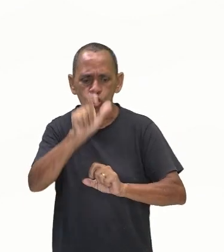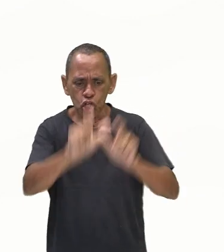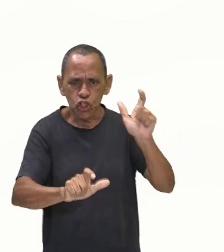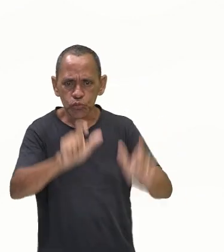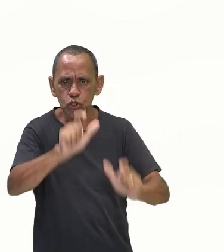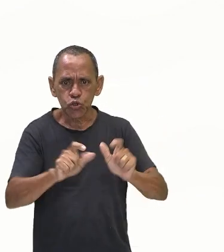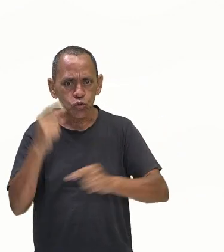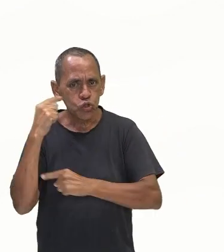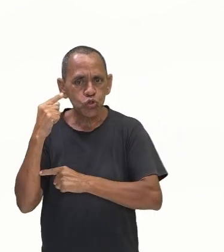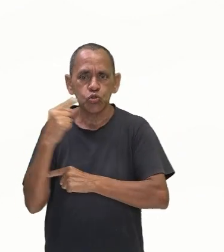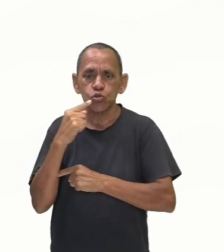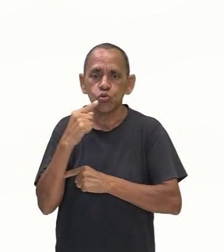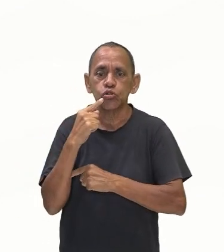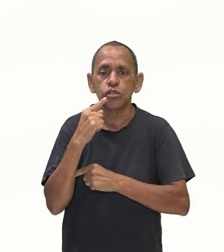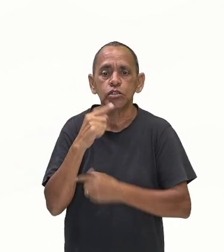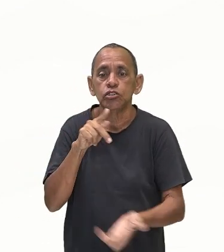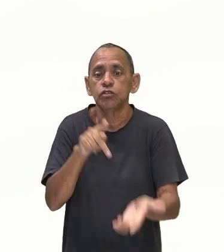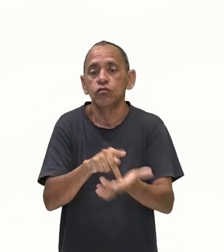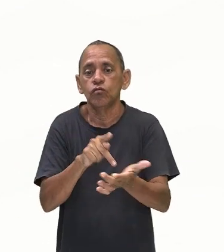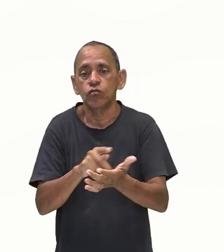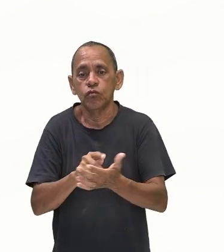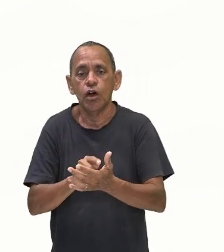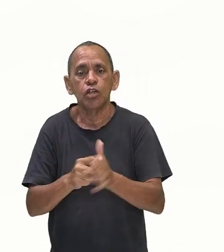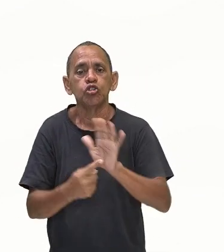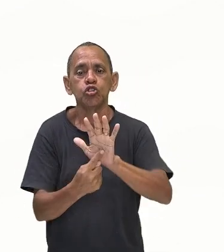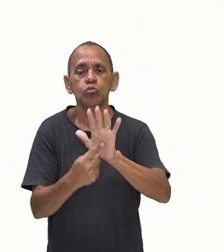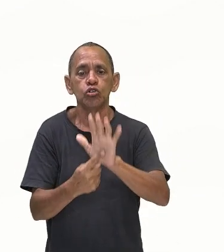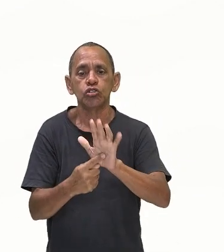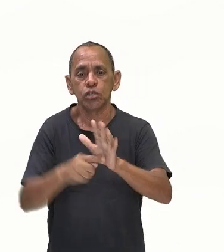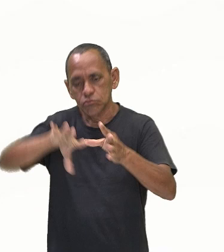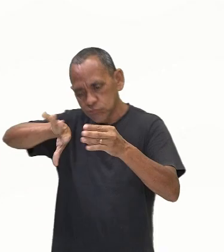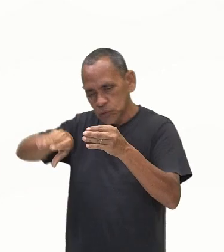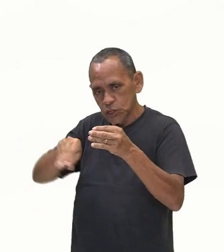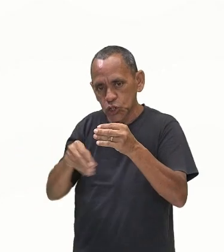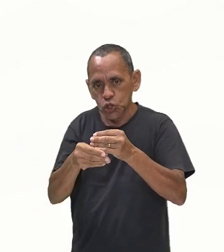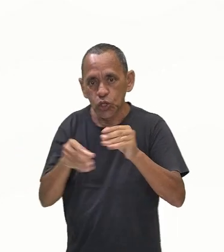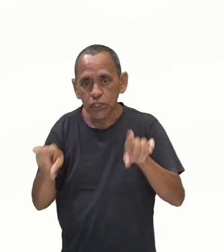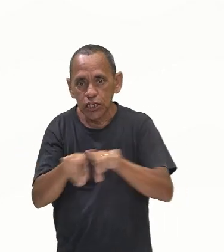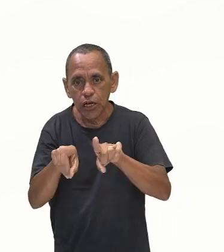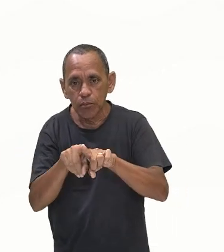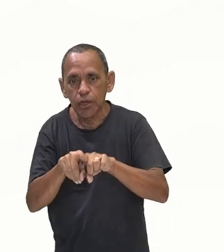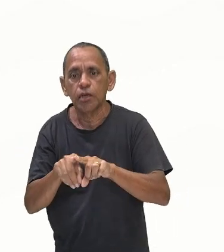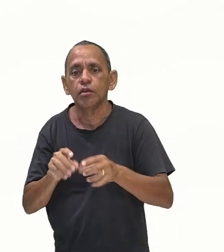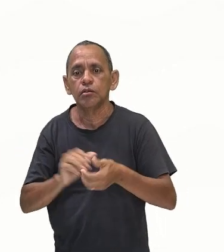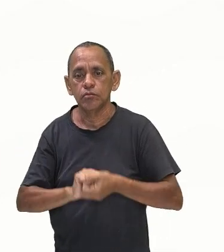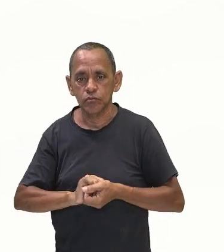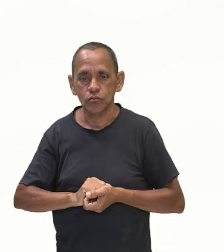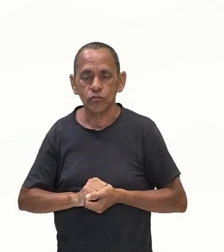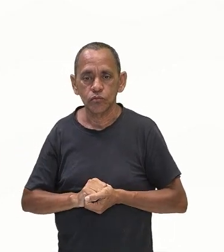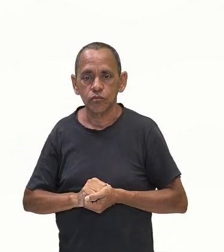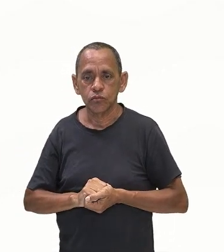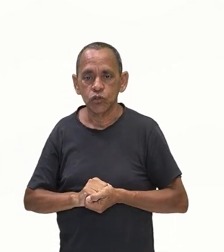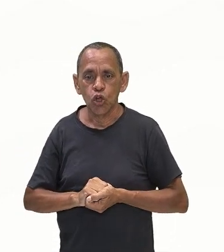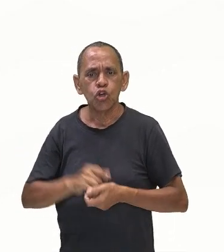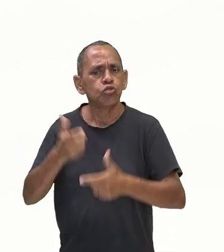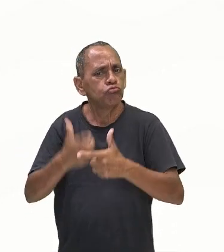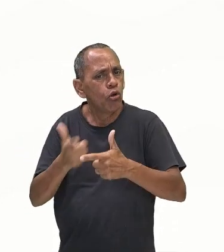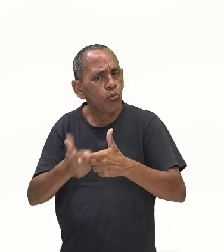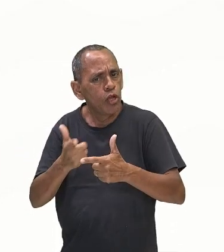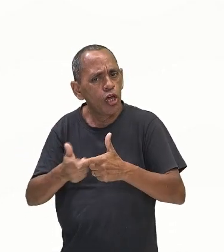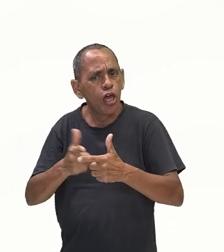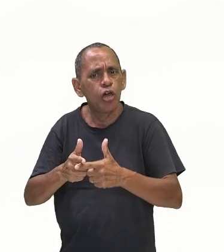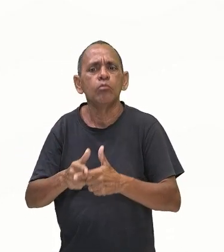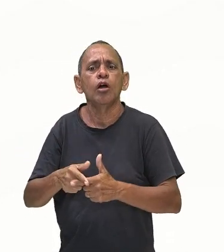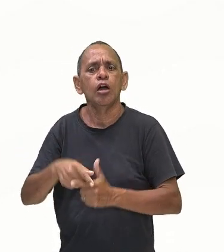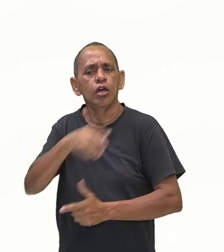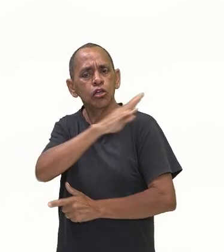eu estou o quê, gente? Introduzindo o meu parágrafo. Eu estou falando a respeito do descaso que o Estado